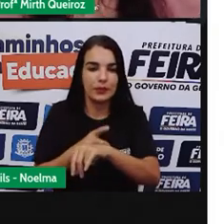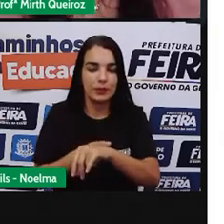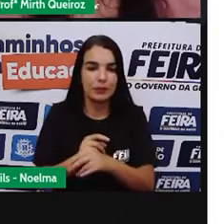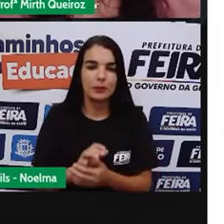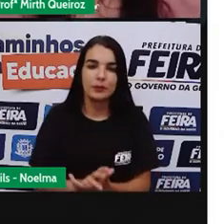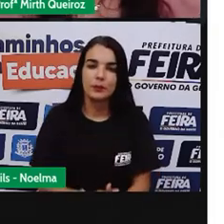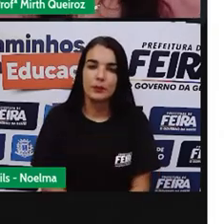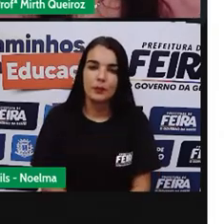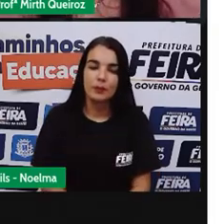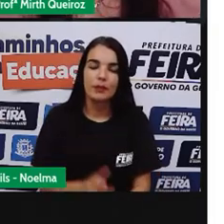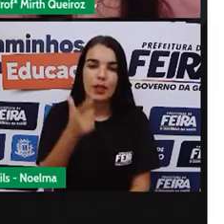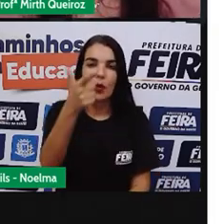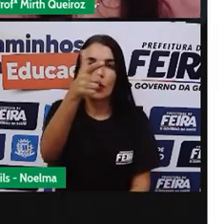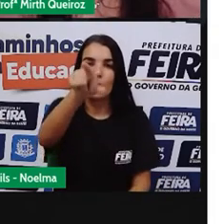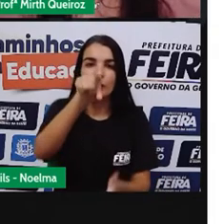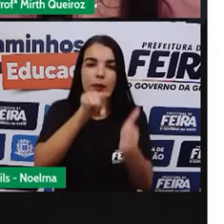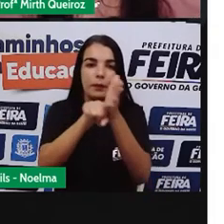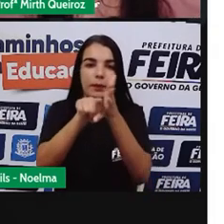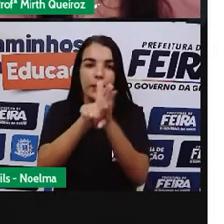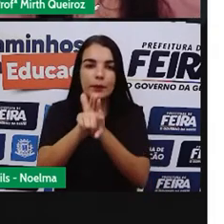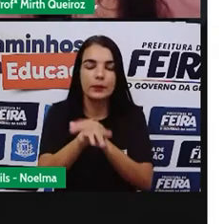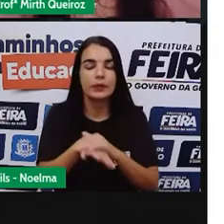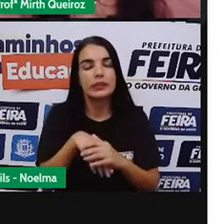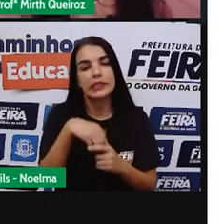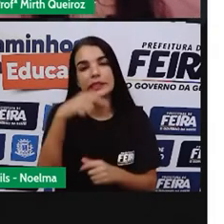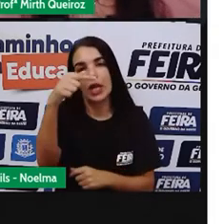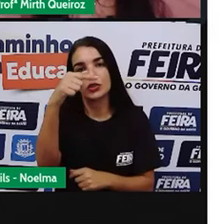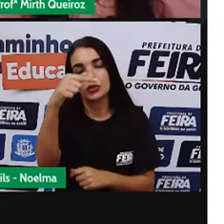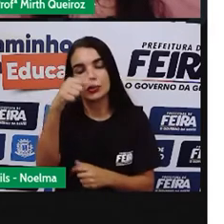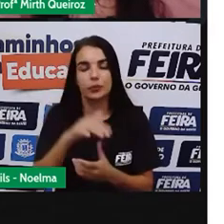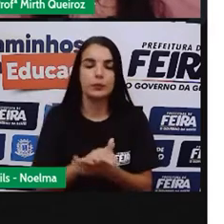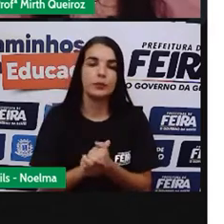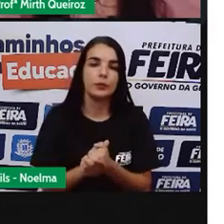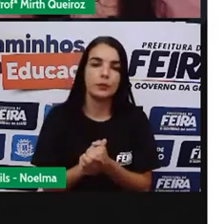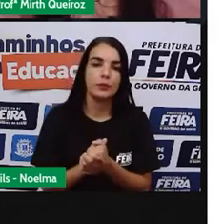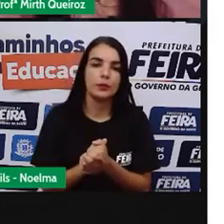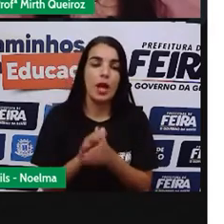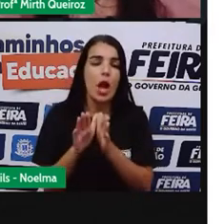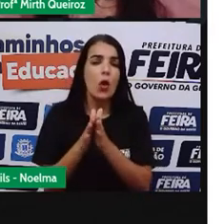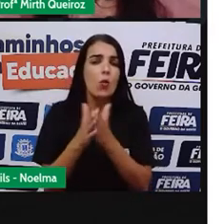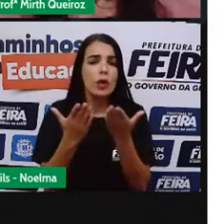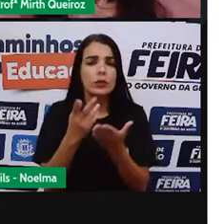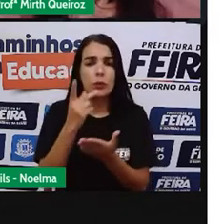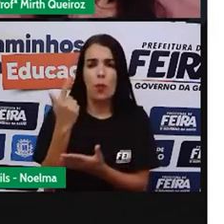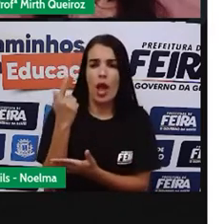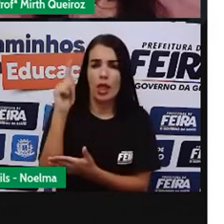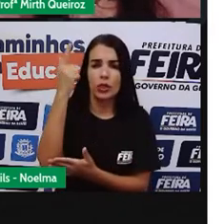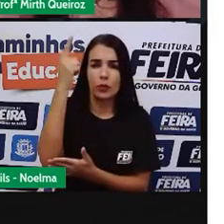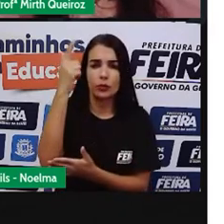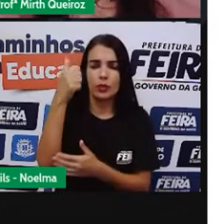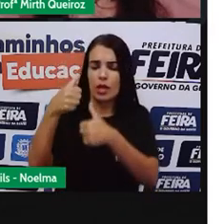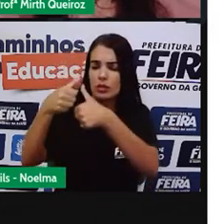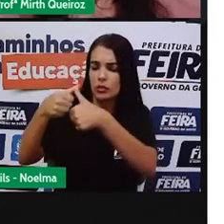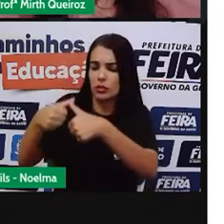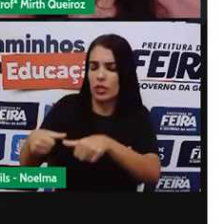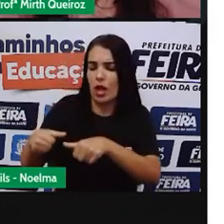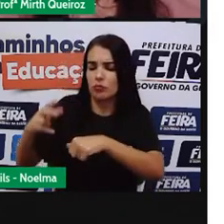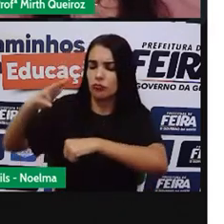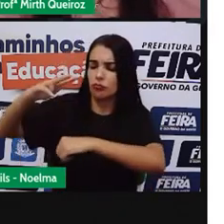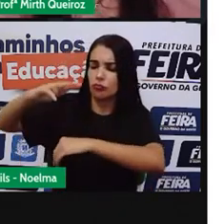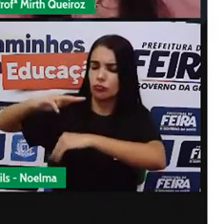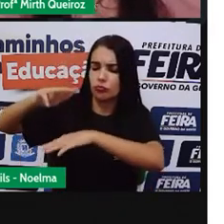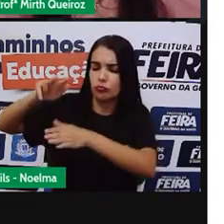Tempo. Próxima questão, questão de número 7. Quando um adulto está em